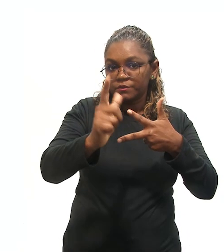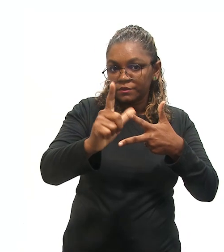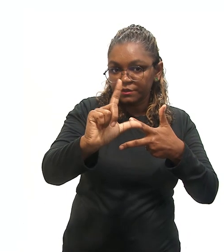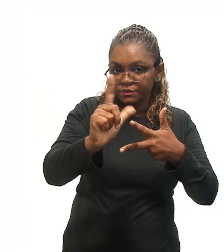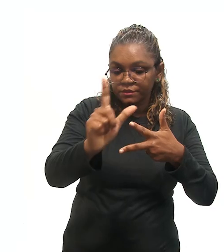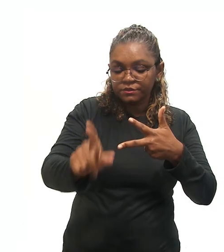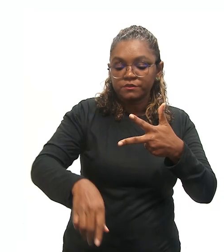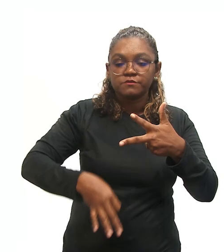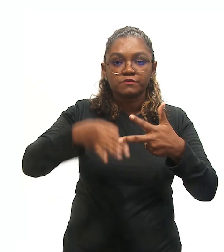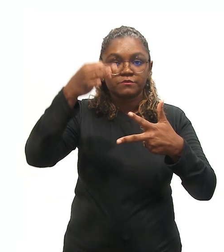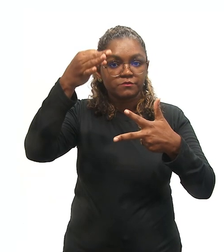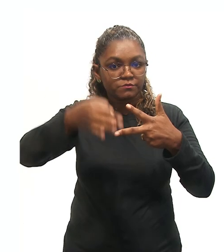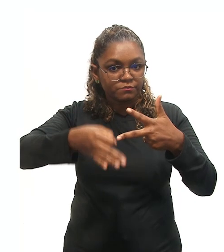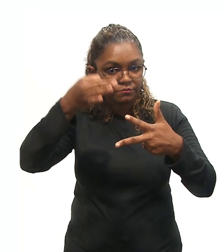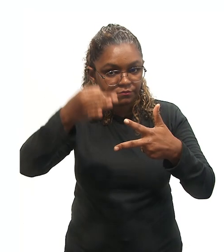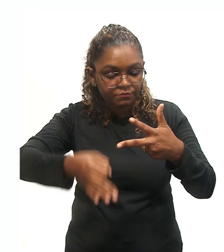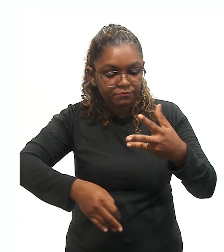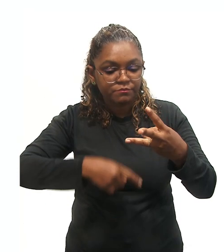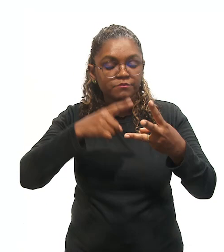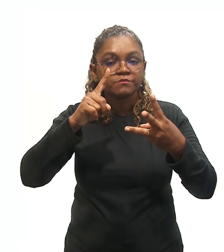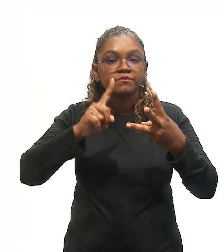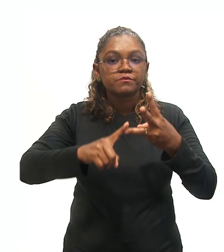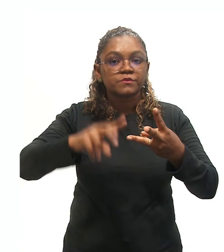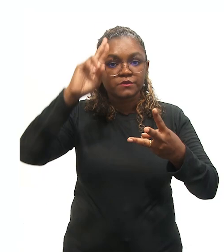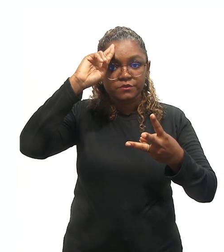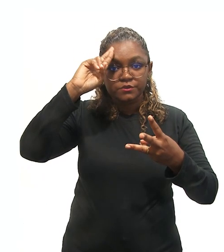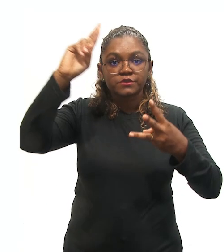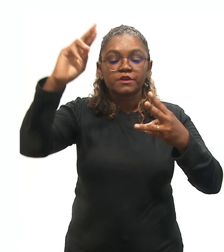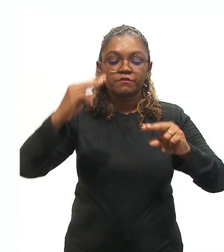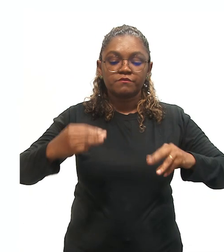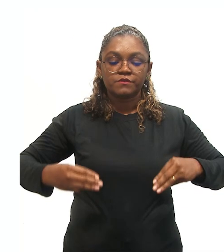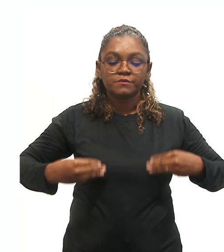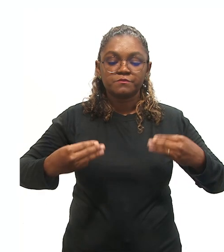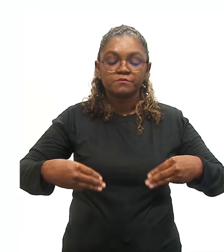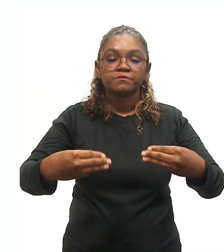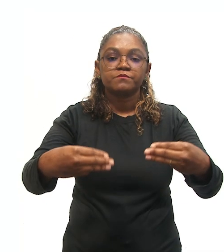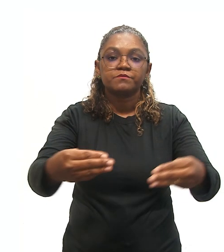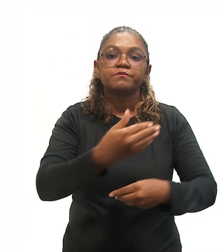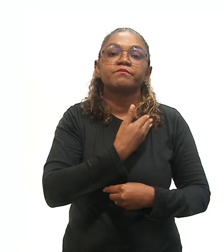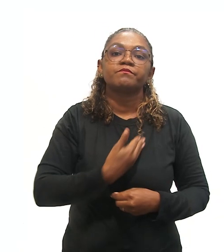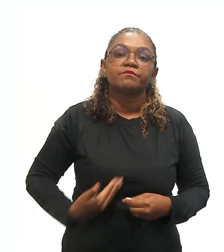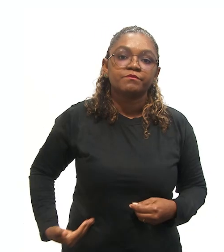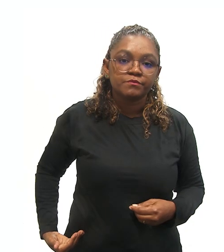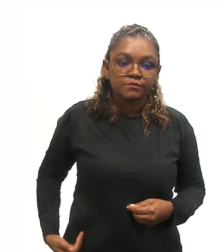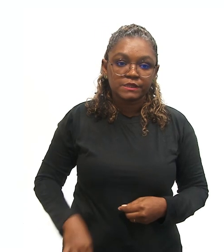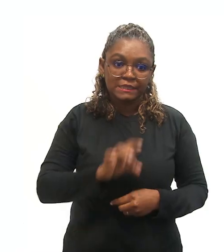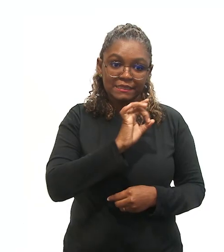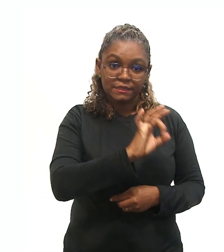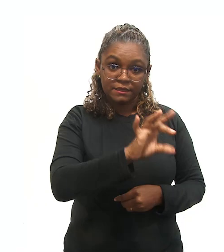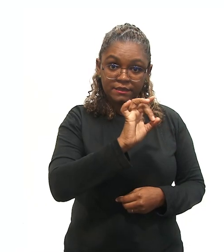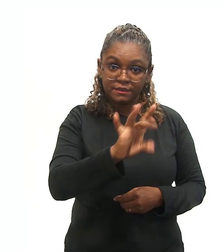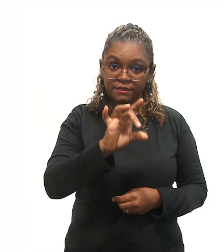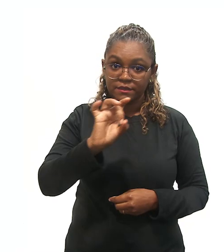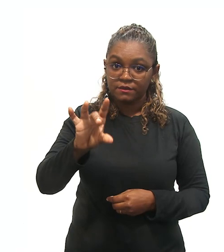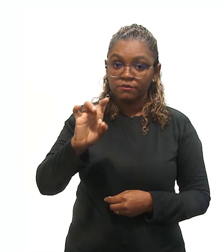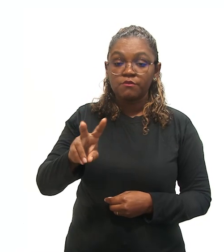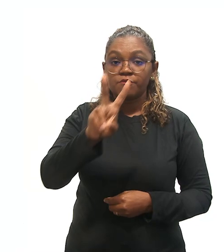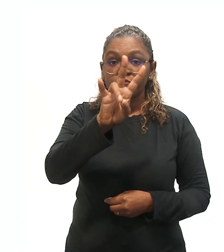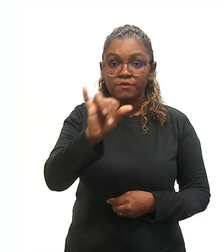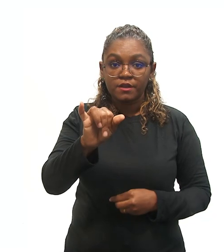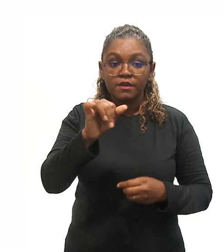e do chefe do Ministério Público, as quais receberão parecer prévio separadamente